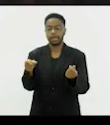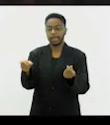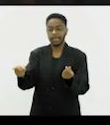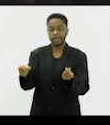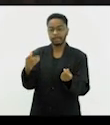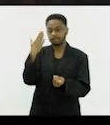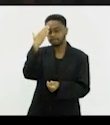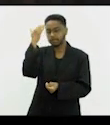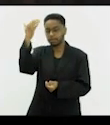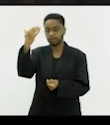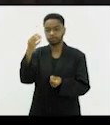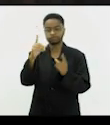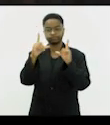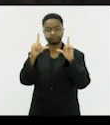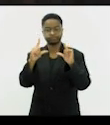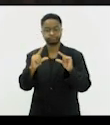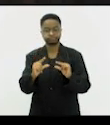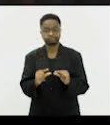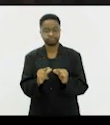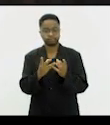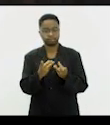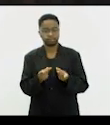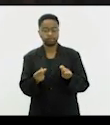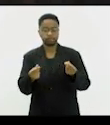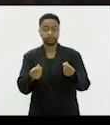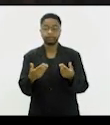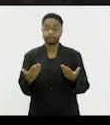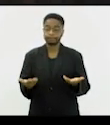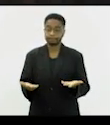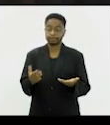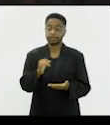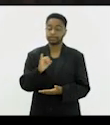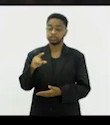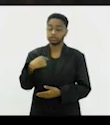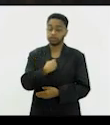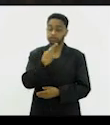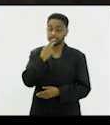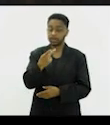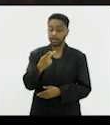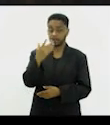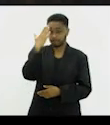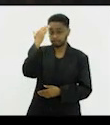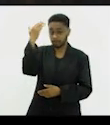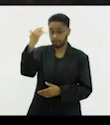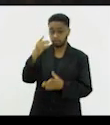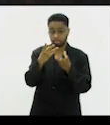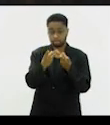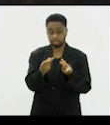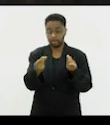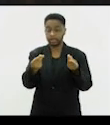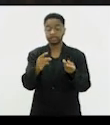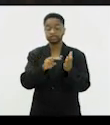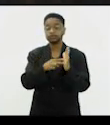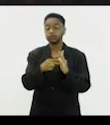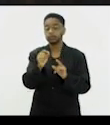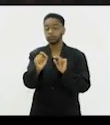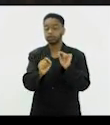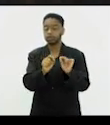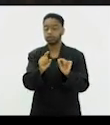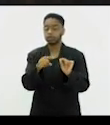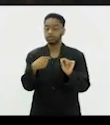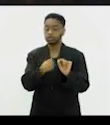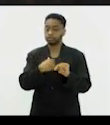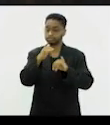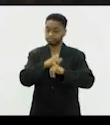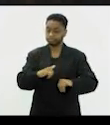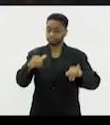Lula. E quando a gente diz em derreter popularidade, nós temos que dizer que isso